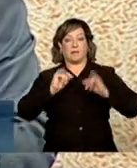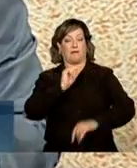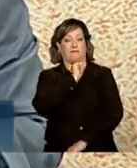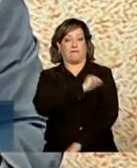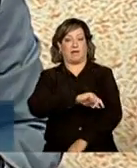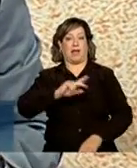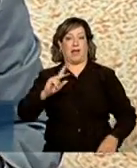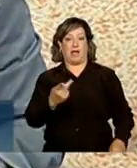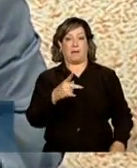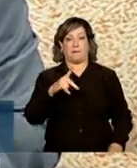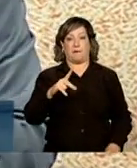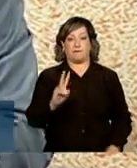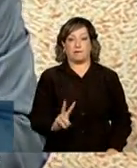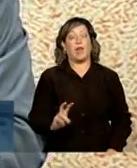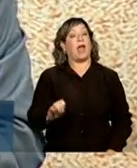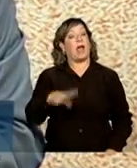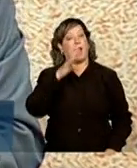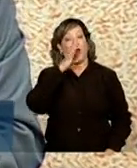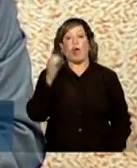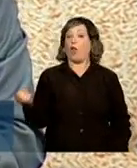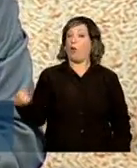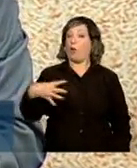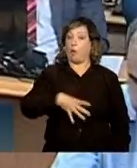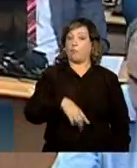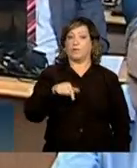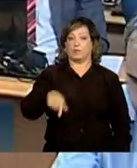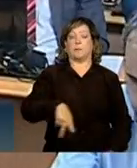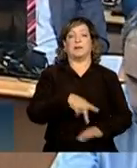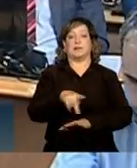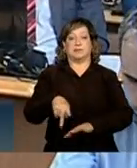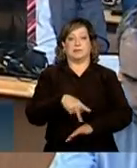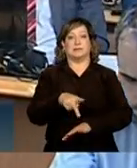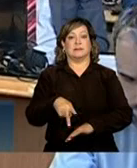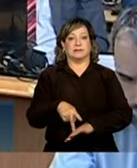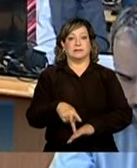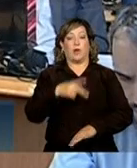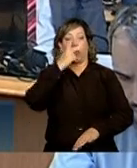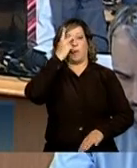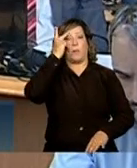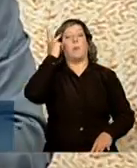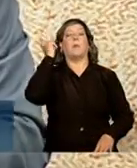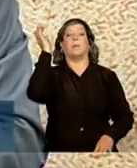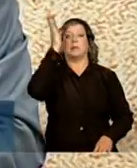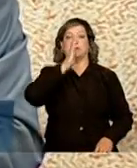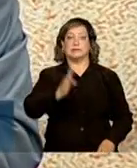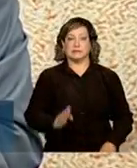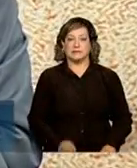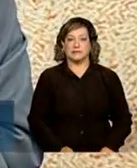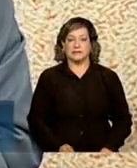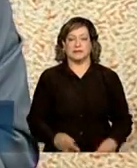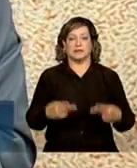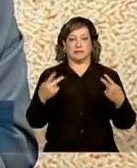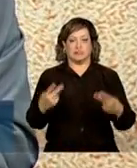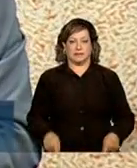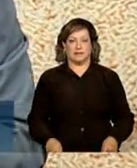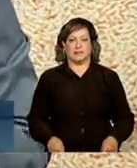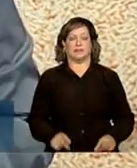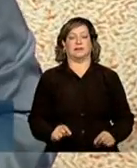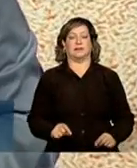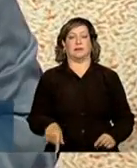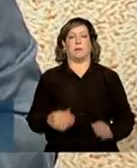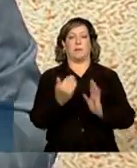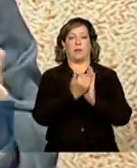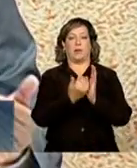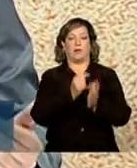é uma novidade em saúde pública no nosso país o povo brasileiro o nosso o programa nacional de imunização